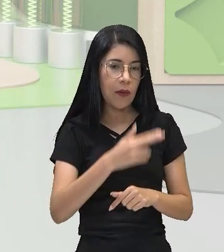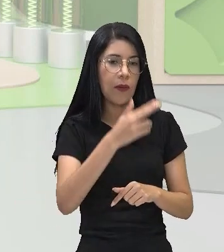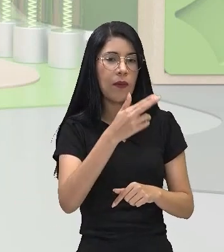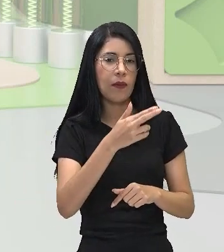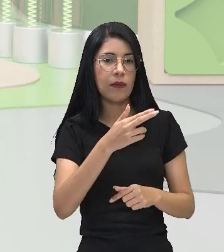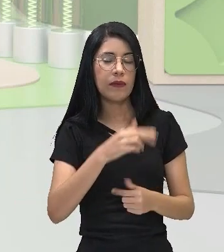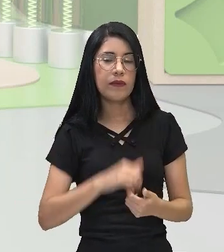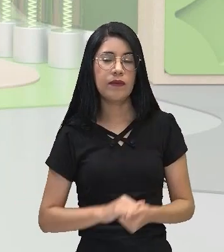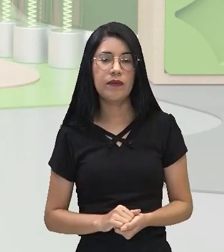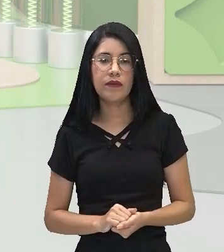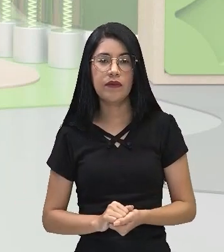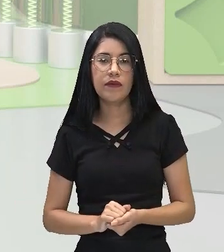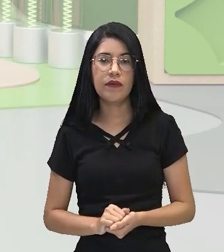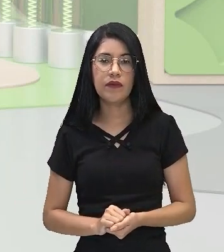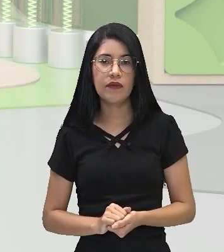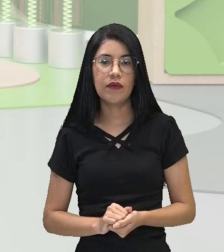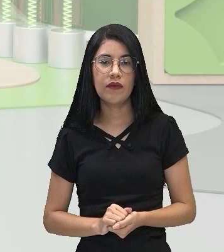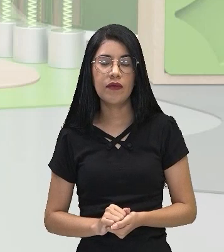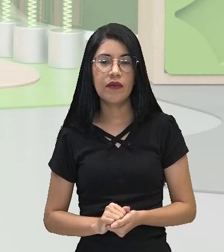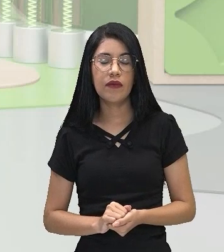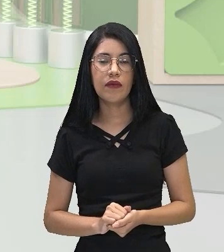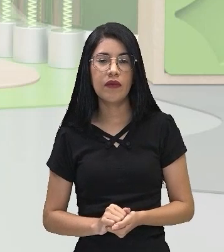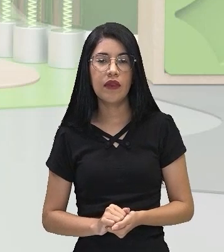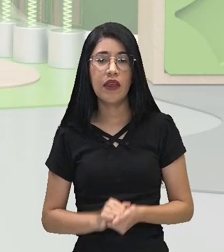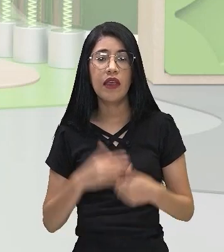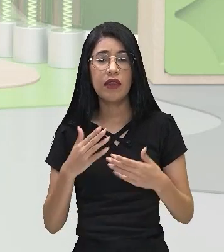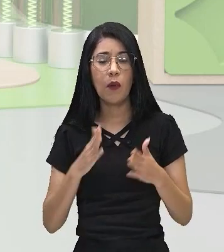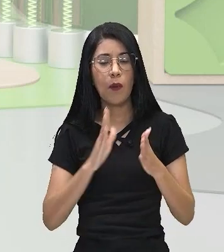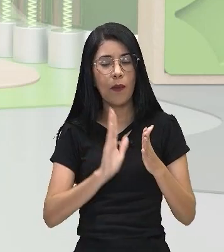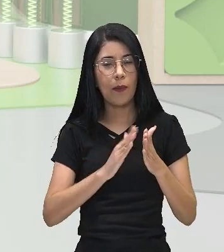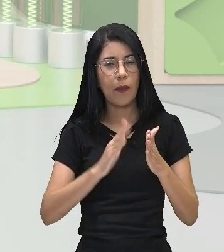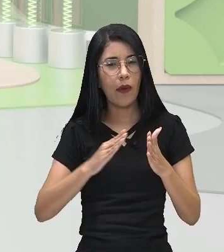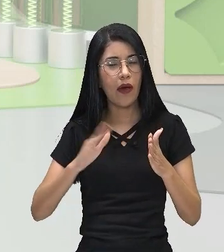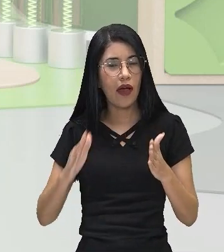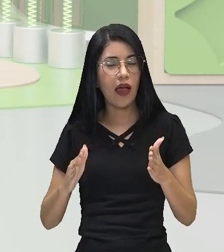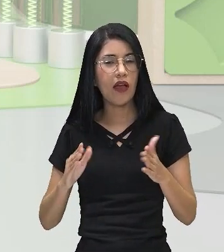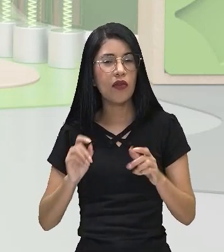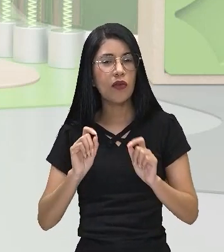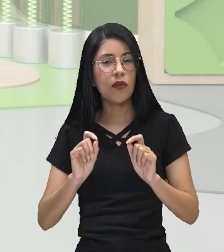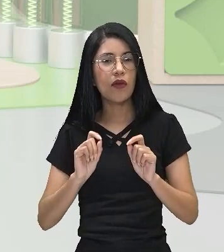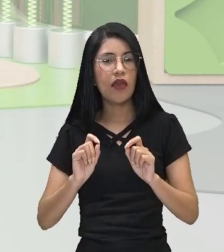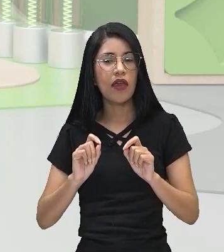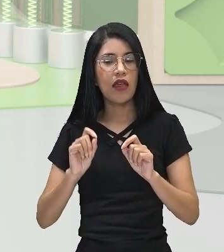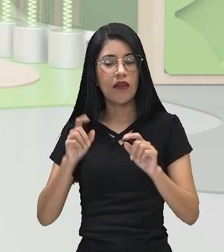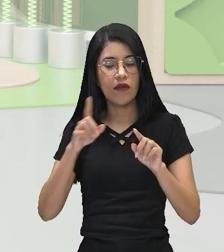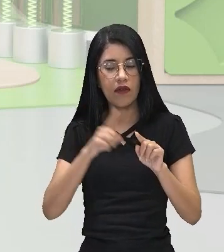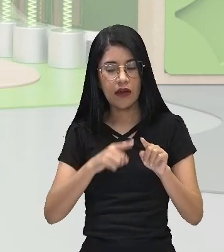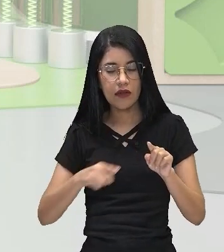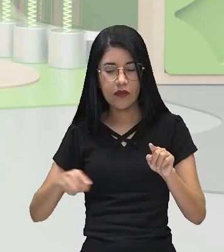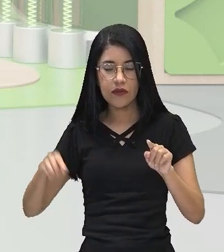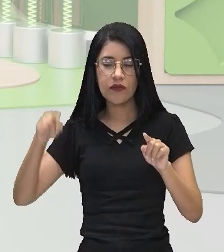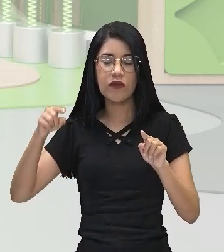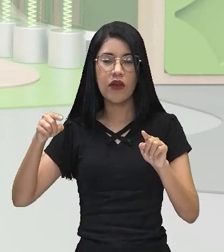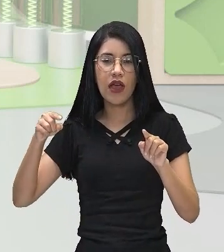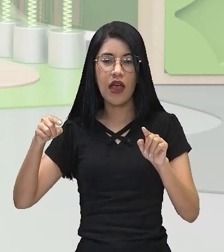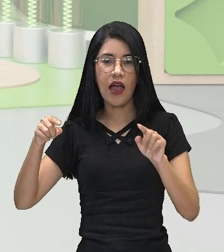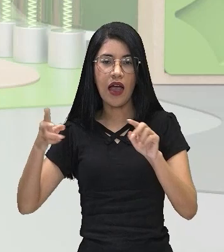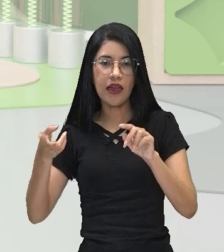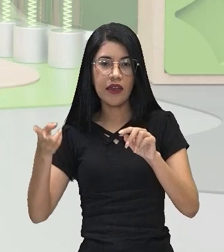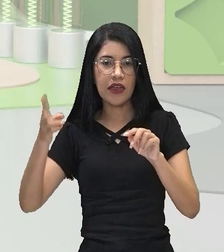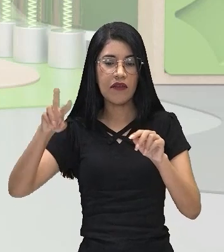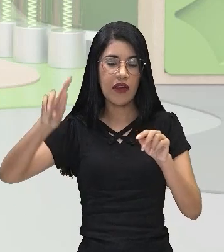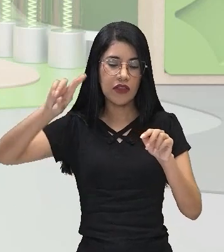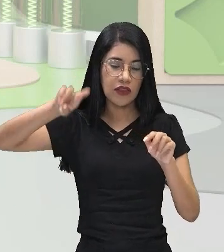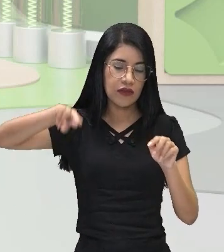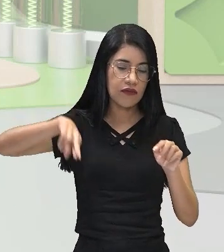manobra, né? Dessa atividade aí que ele está realizando. Então, a sequência desse movimento é ele inverter aqui a sua manobra e voltar para a rampa.